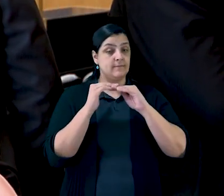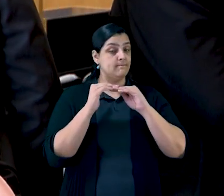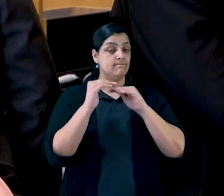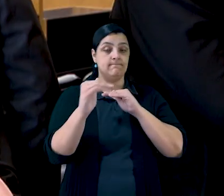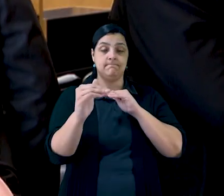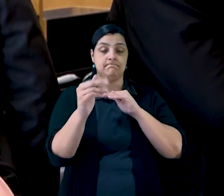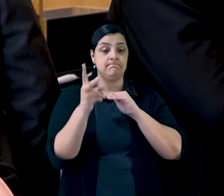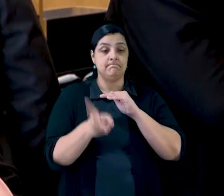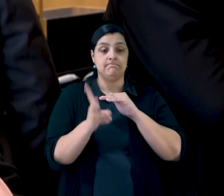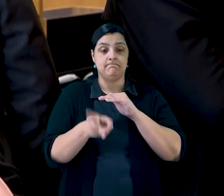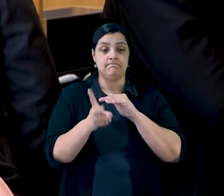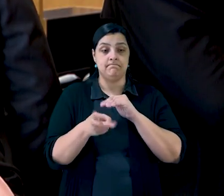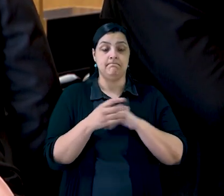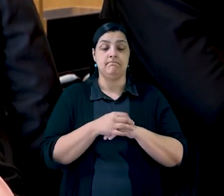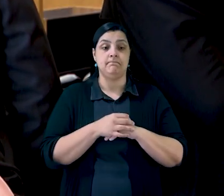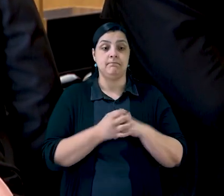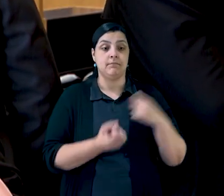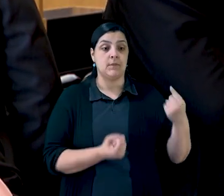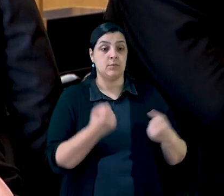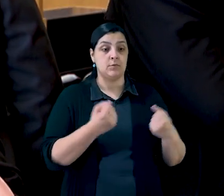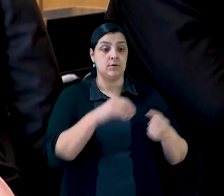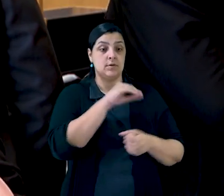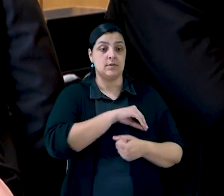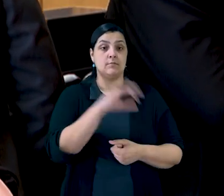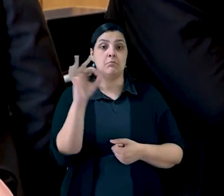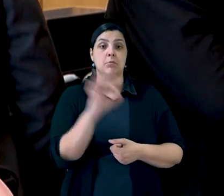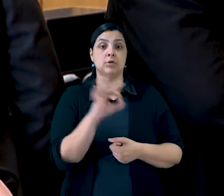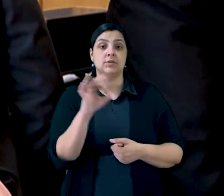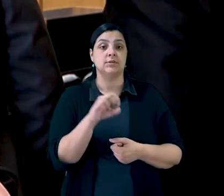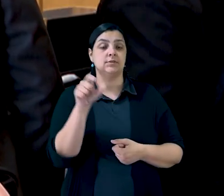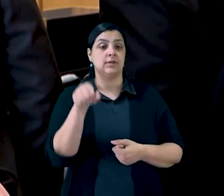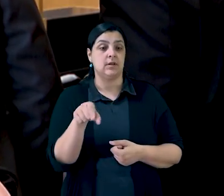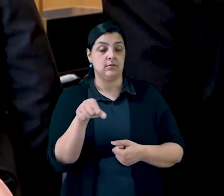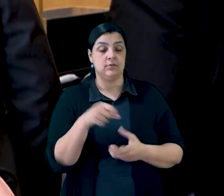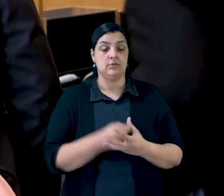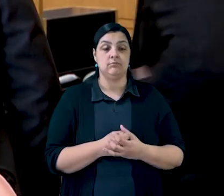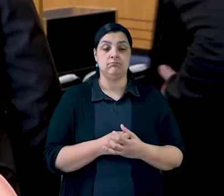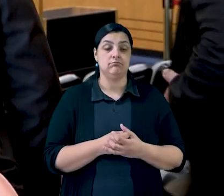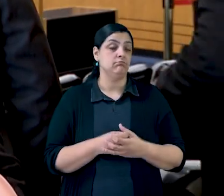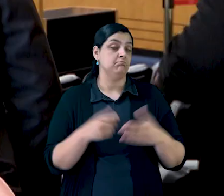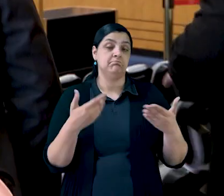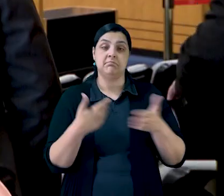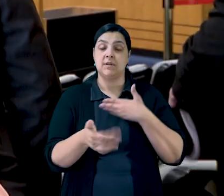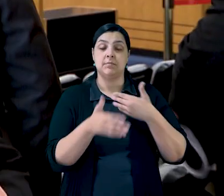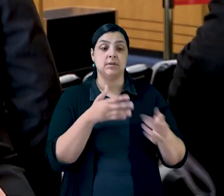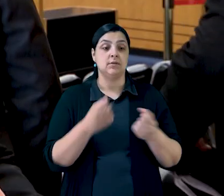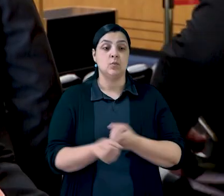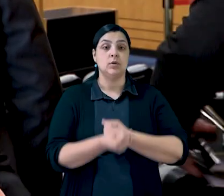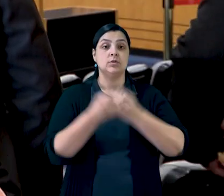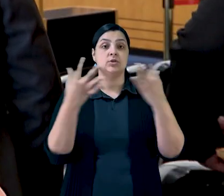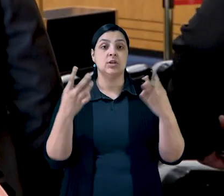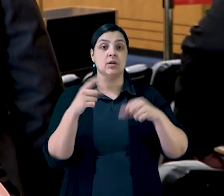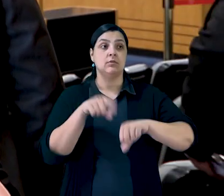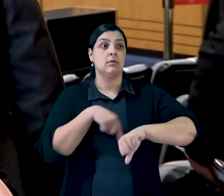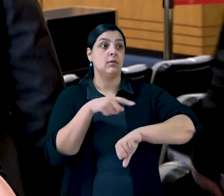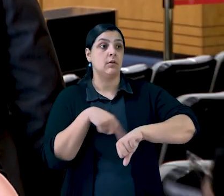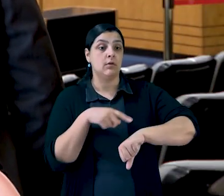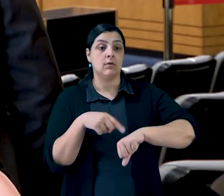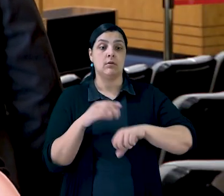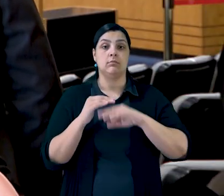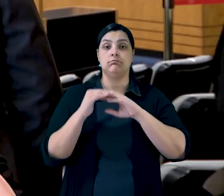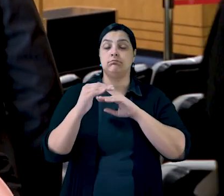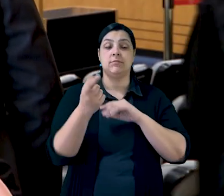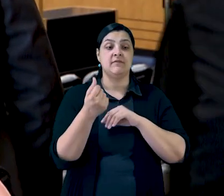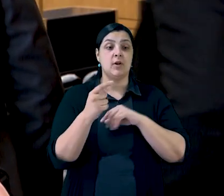fixo e o motorista recebe um percentual desse frete. Né? E independente da quantidade da